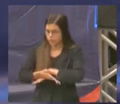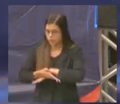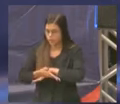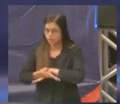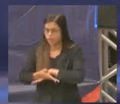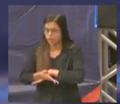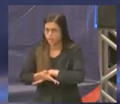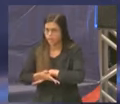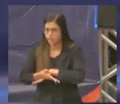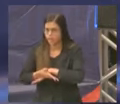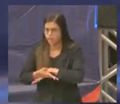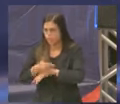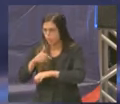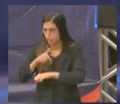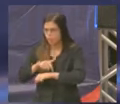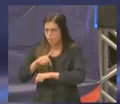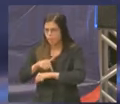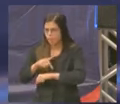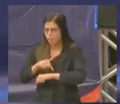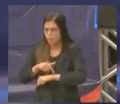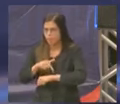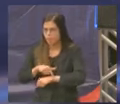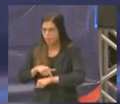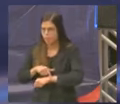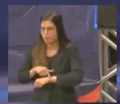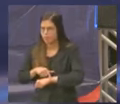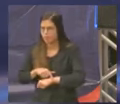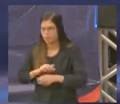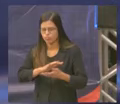numa situação que é uma terra arrasada,